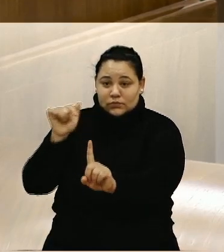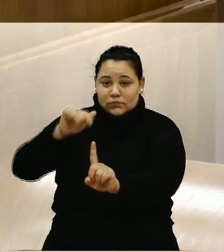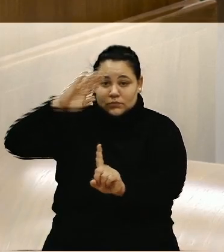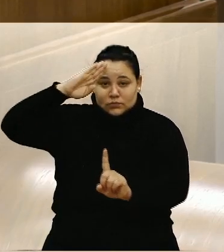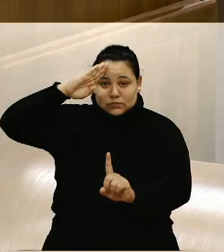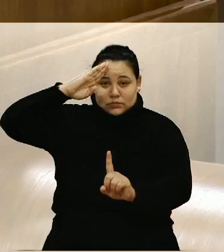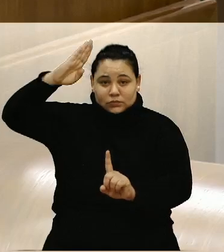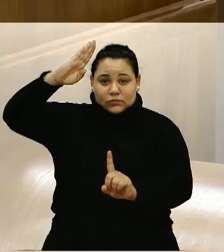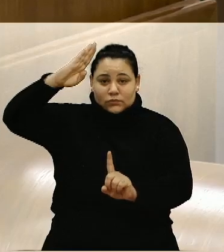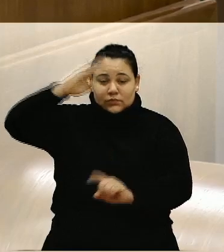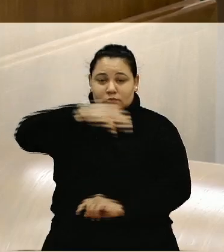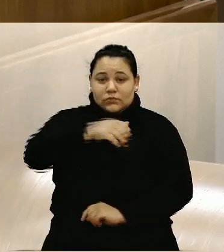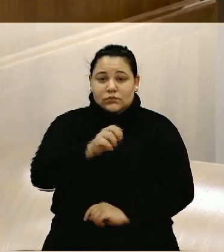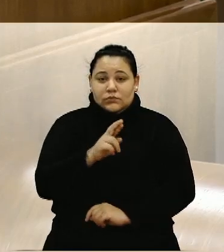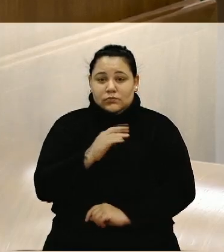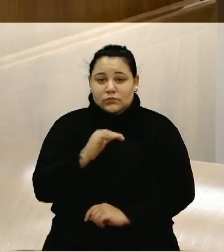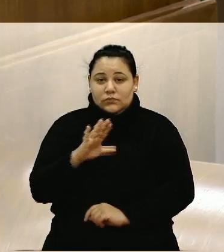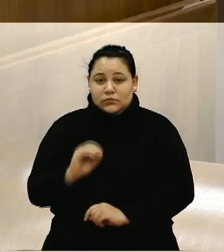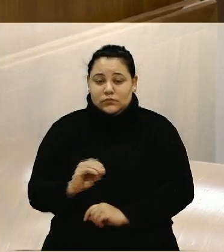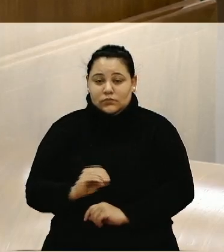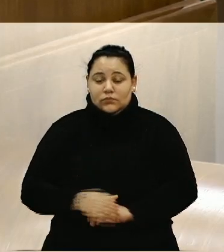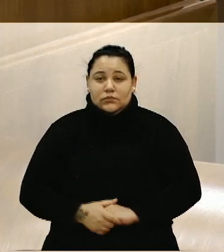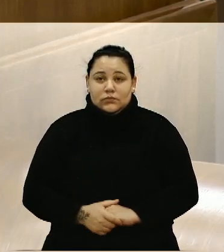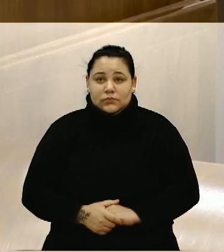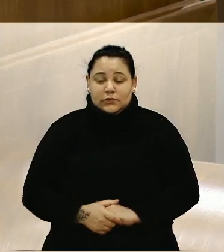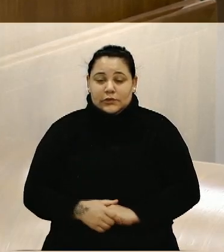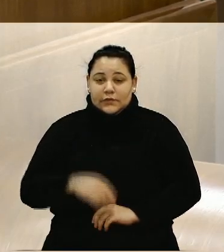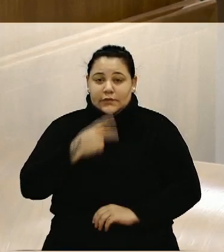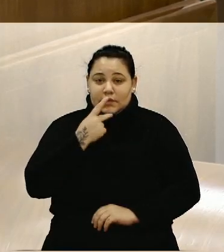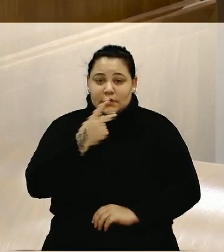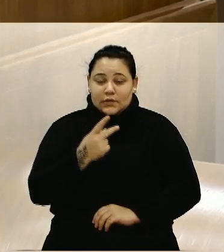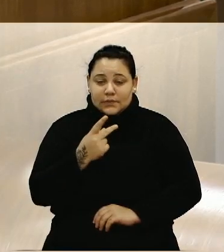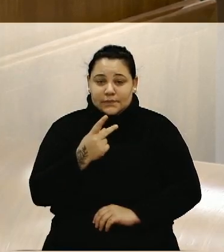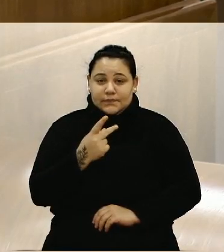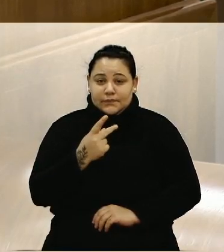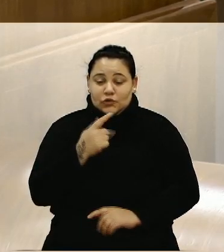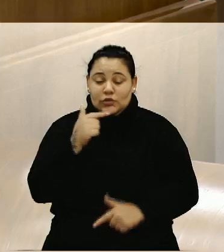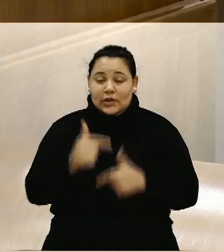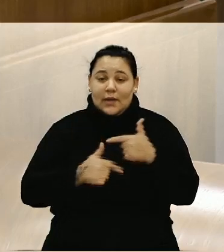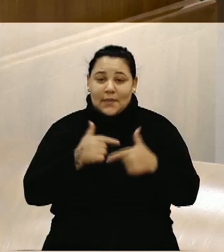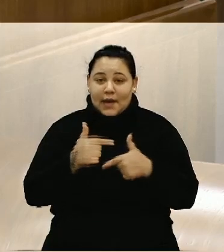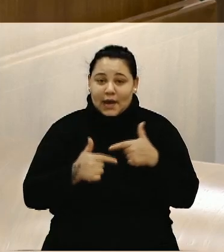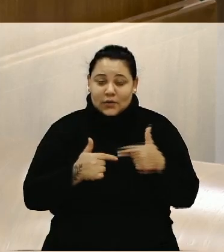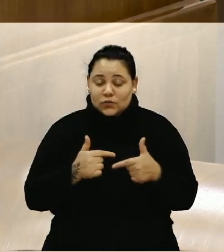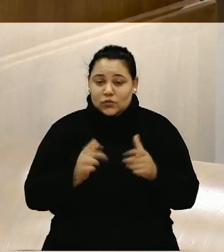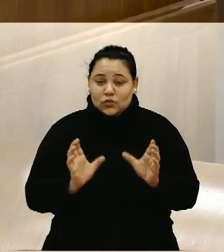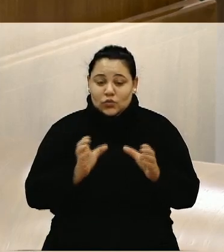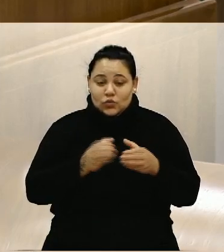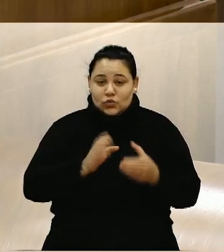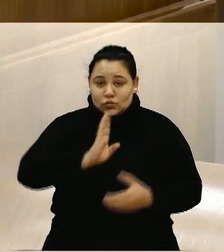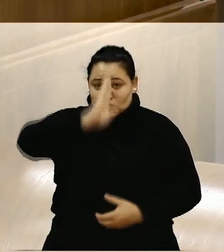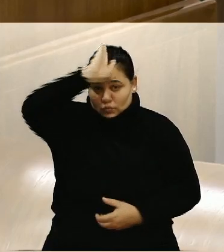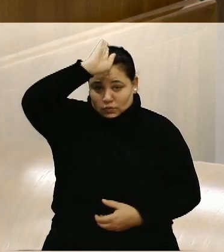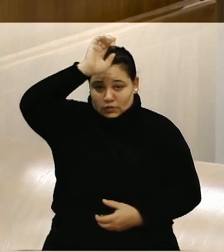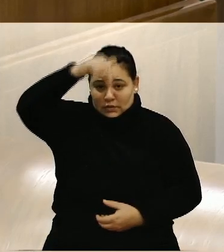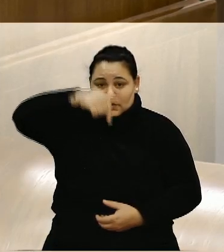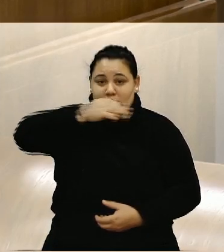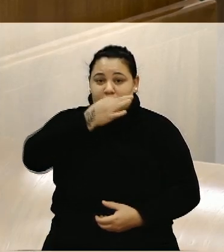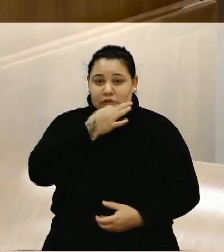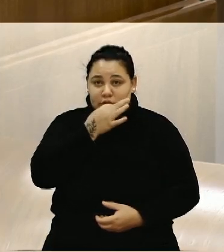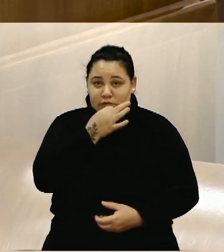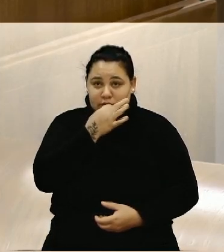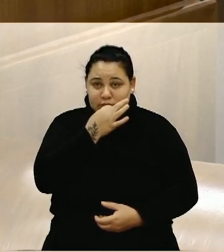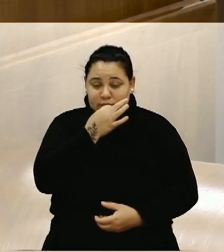Márcio Miller Batista, que falará sobre a atuação do Corpo de Bombeiros Militar em Caxias do Sul, plano